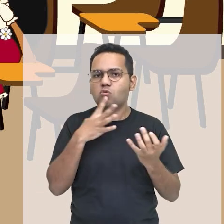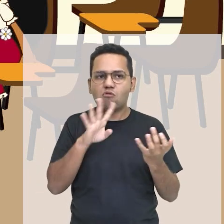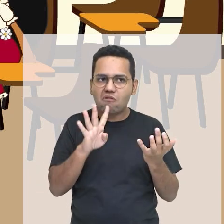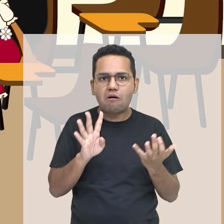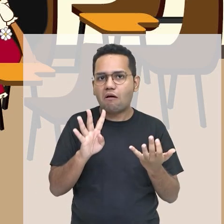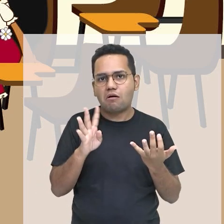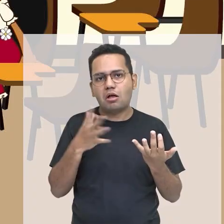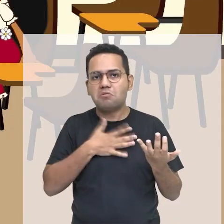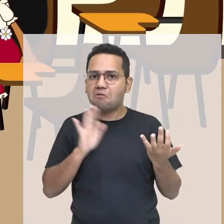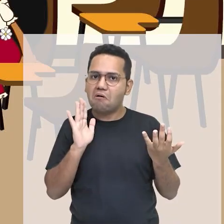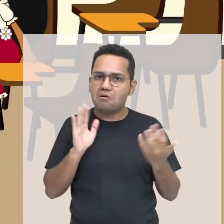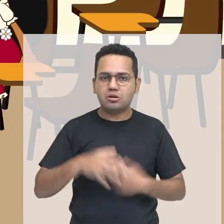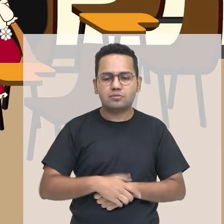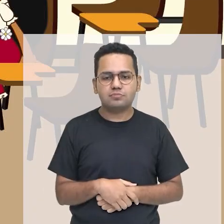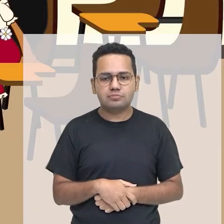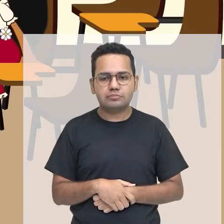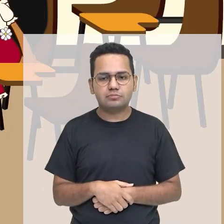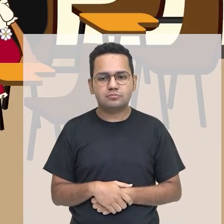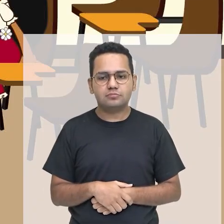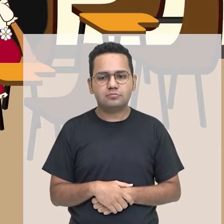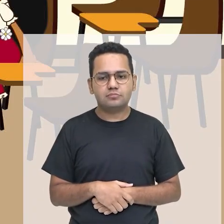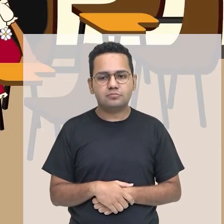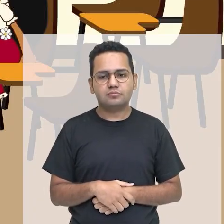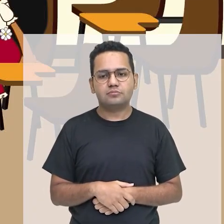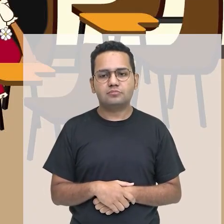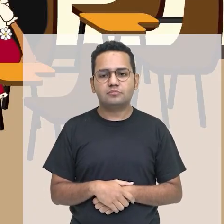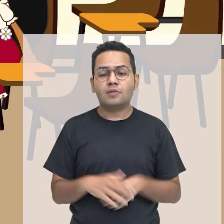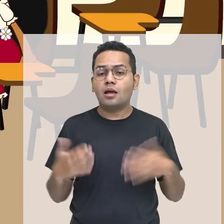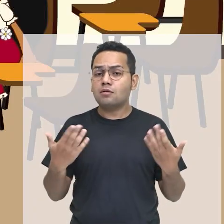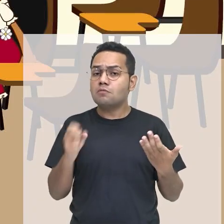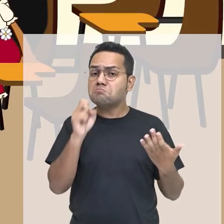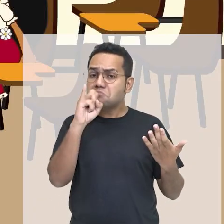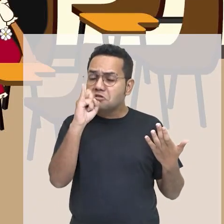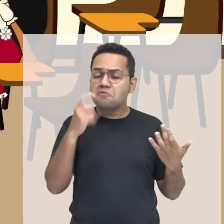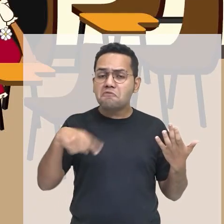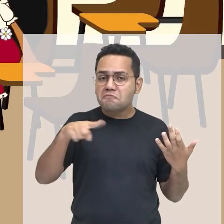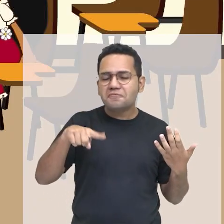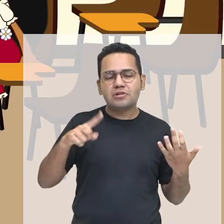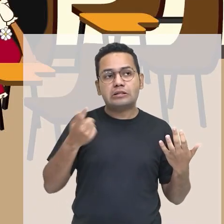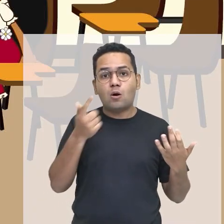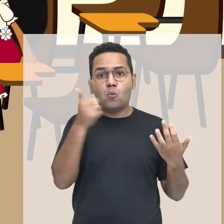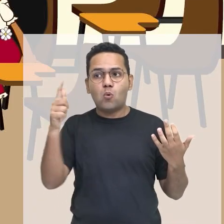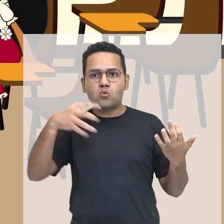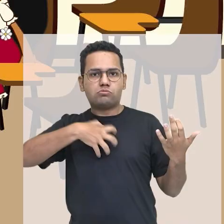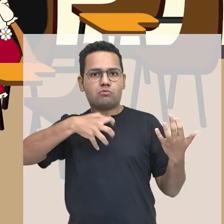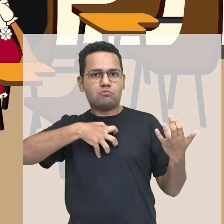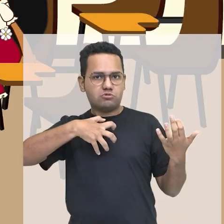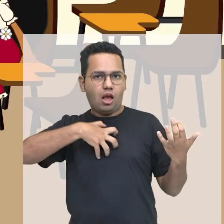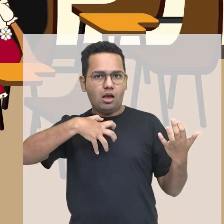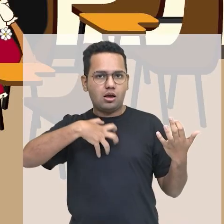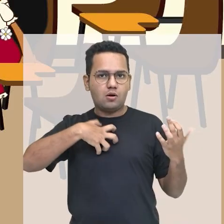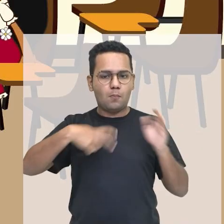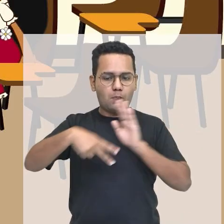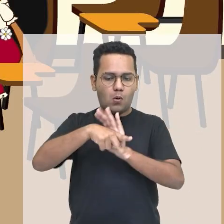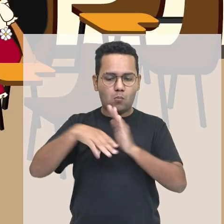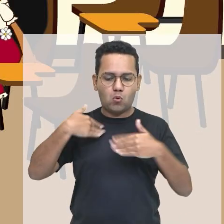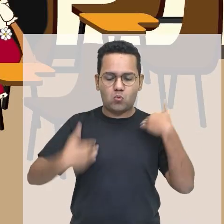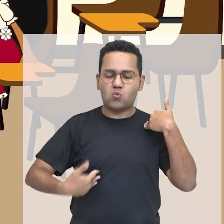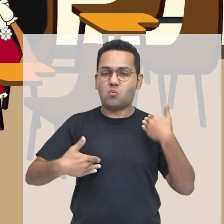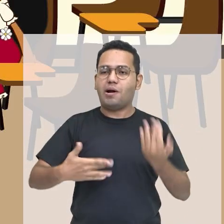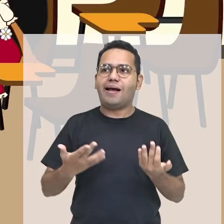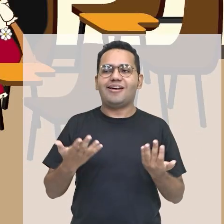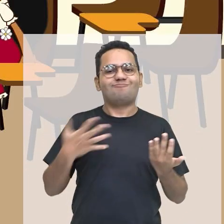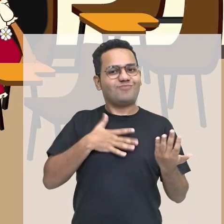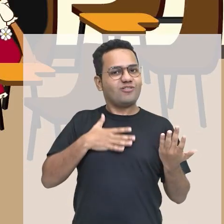partir do momento que você relaxa, que você se desarma, então é um indicativo de que você está gostando e que você está se sentindo confortável com aquela situação. Não é o caso